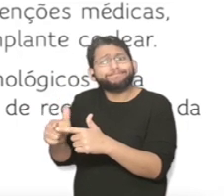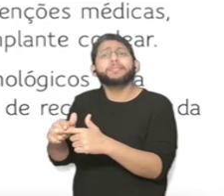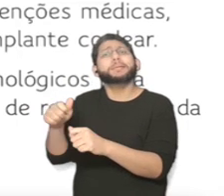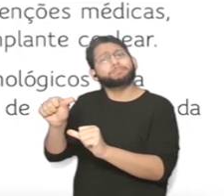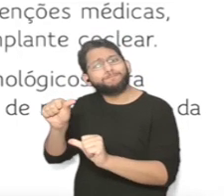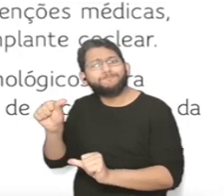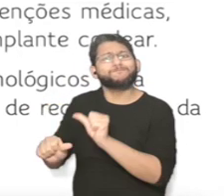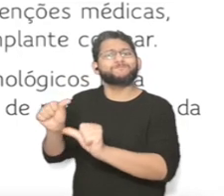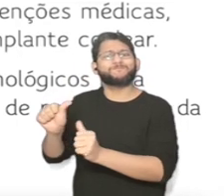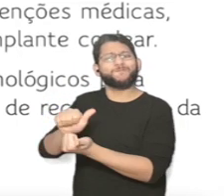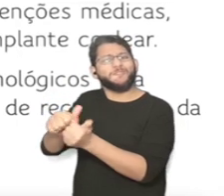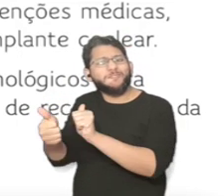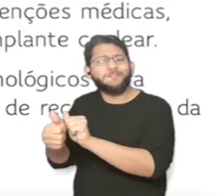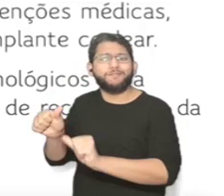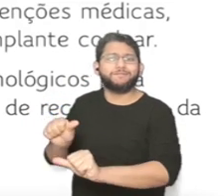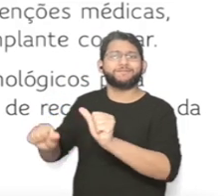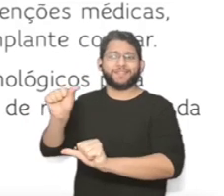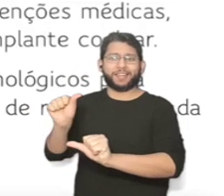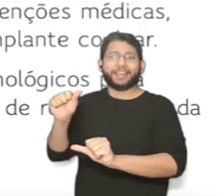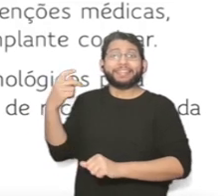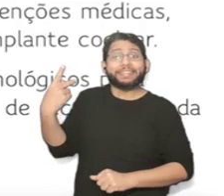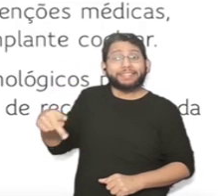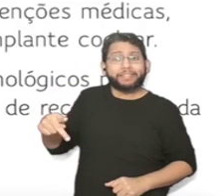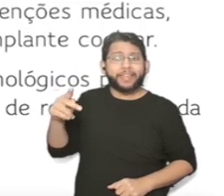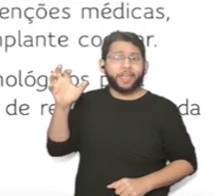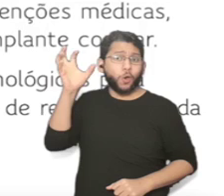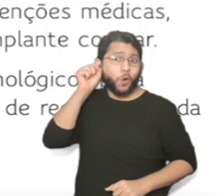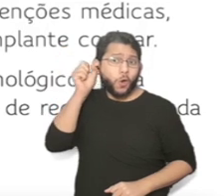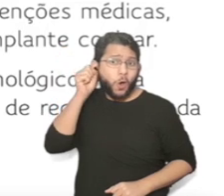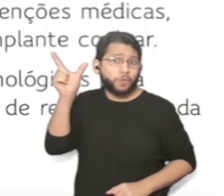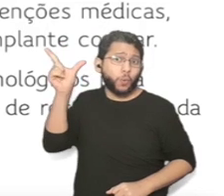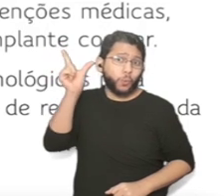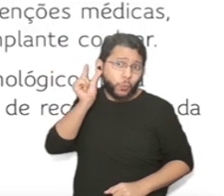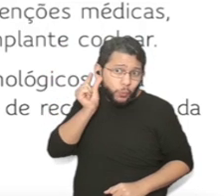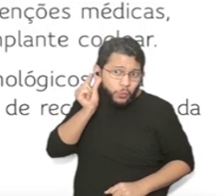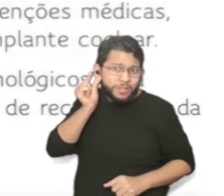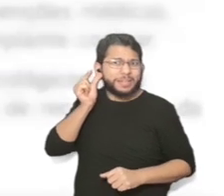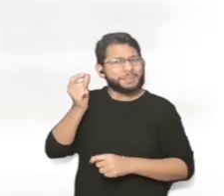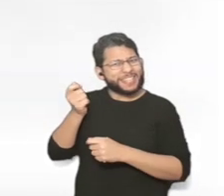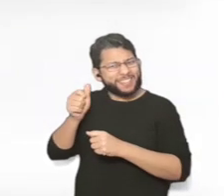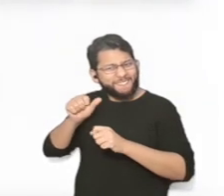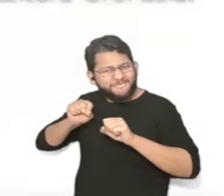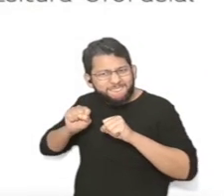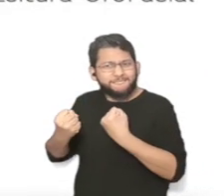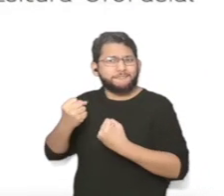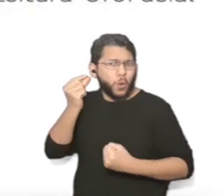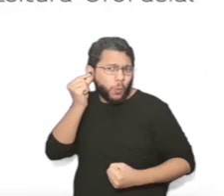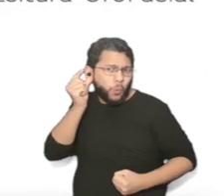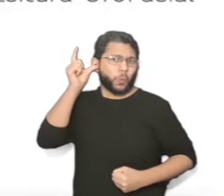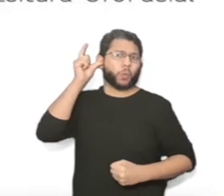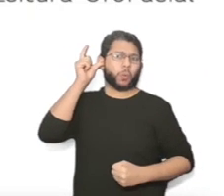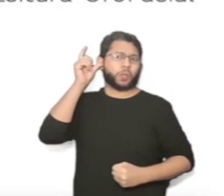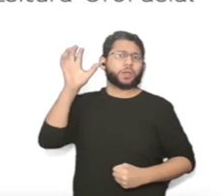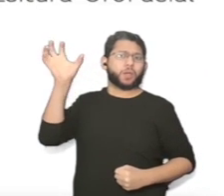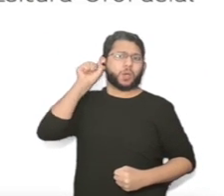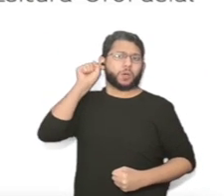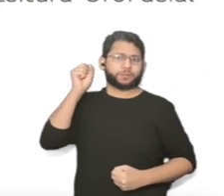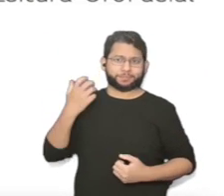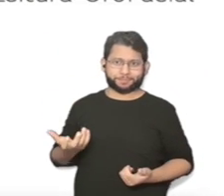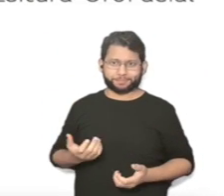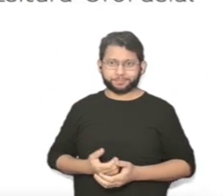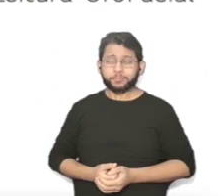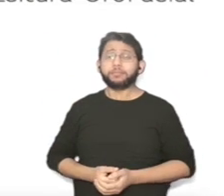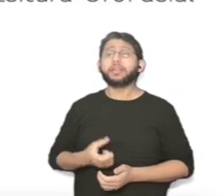as possibilidades de recuperação da audição do seu paciente. O oralismo vai defender